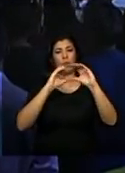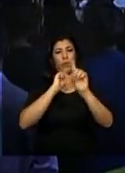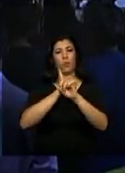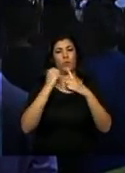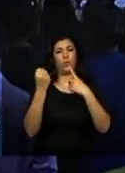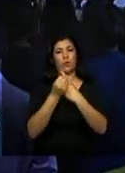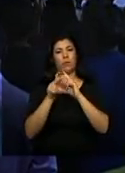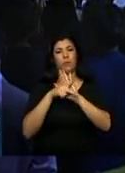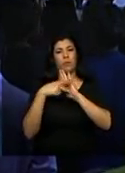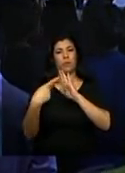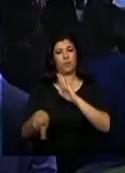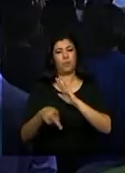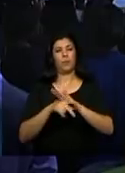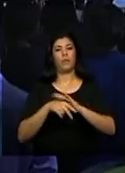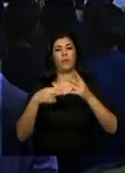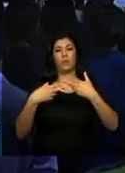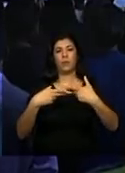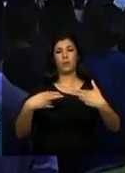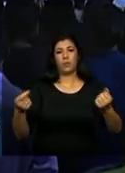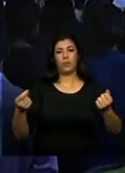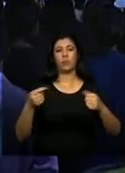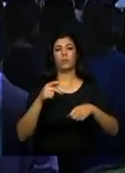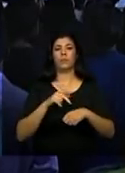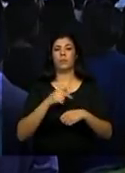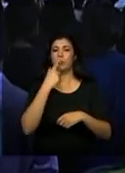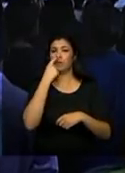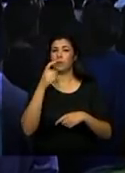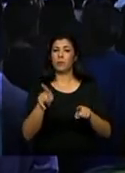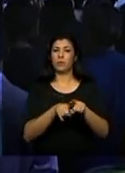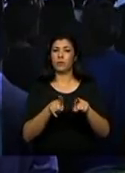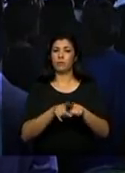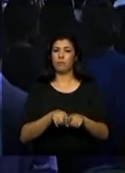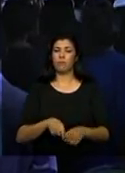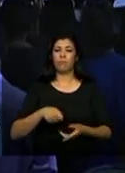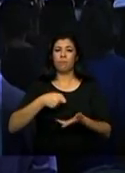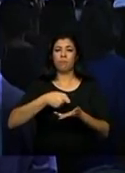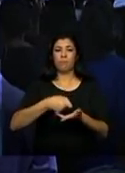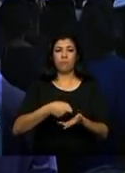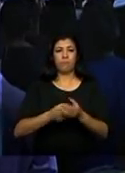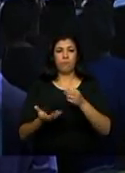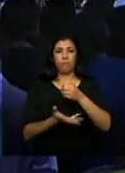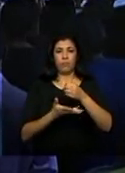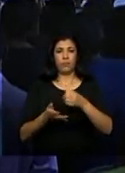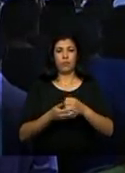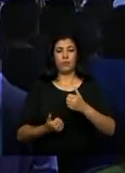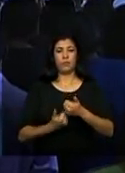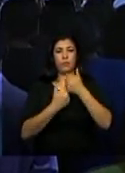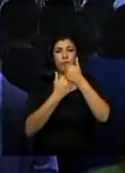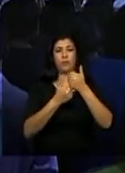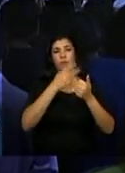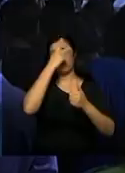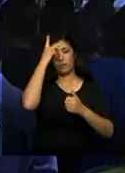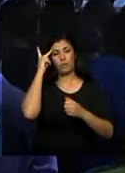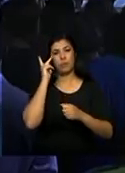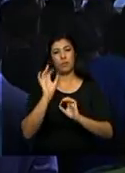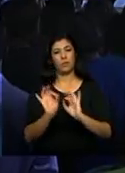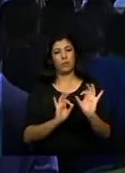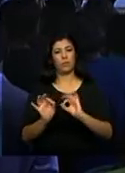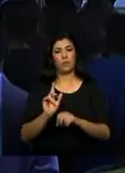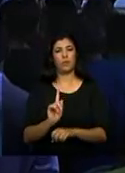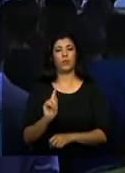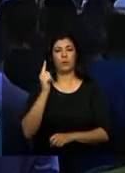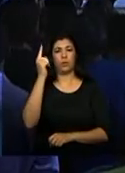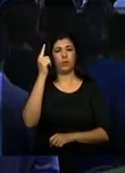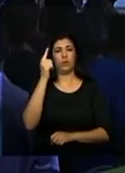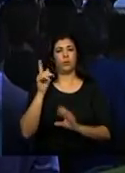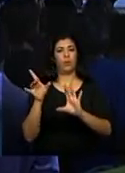Resíduos Sólidos do município de São Paulo garantirá suporte para a implementação do Plano de Gestão Integrada de